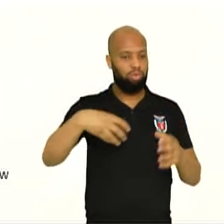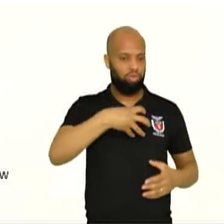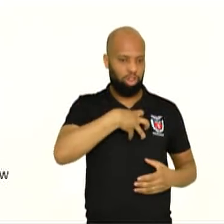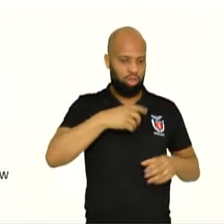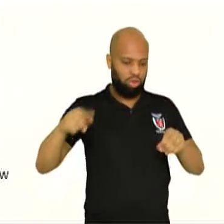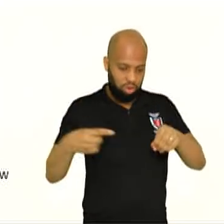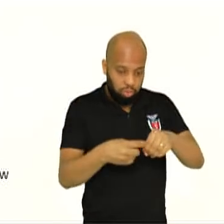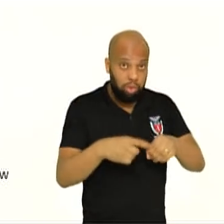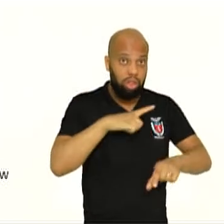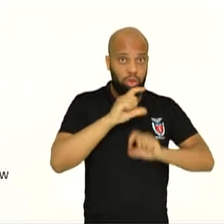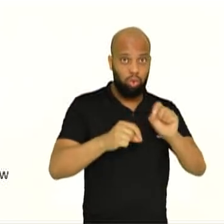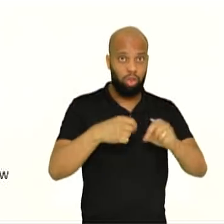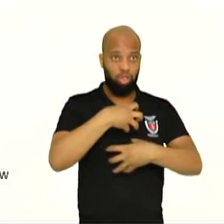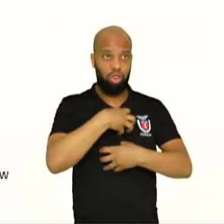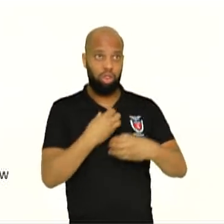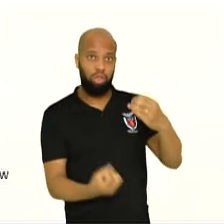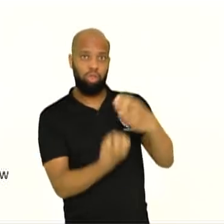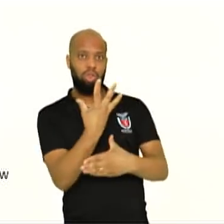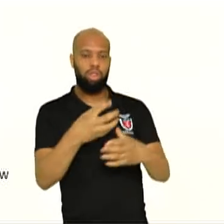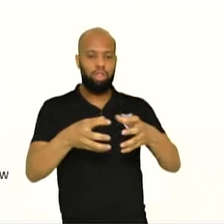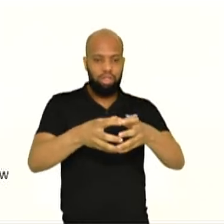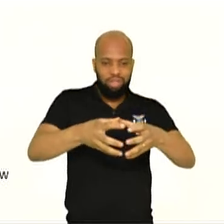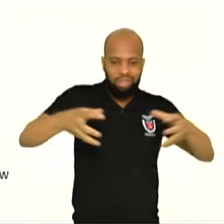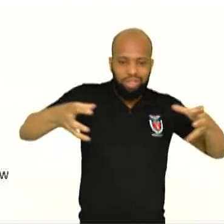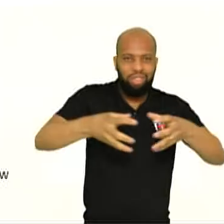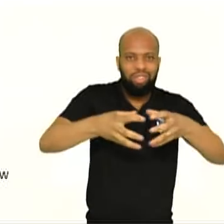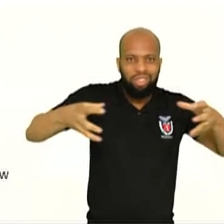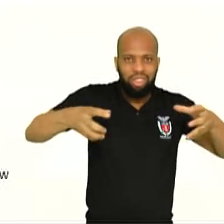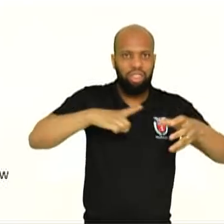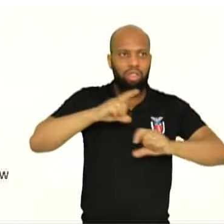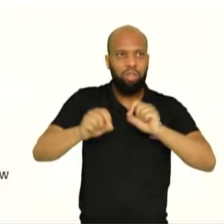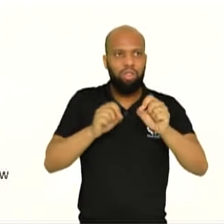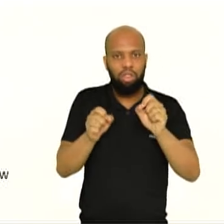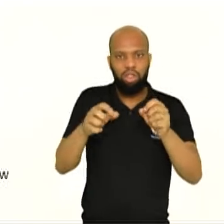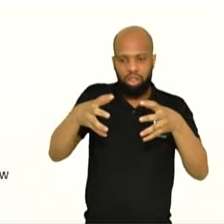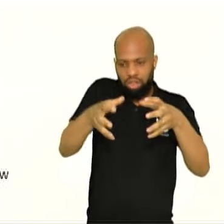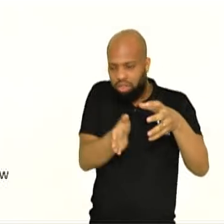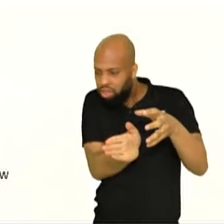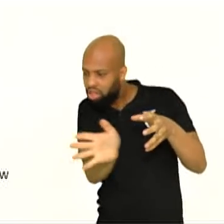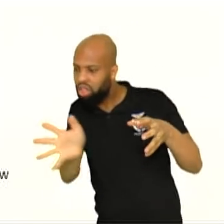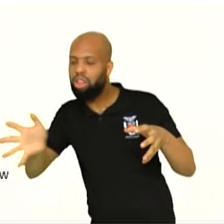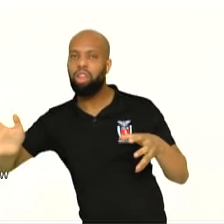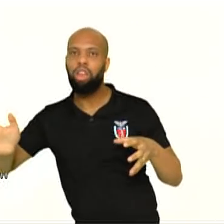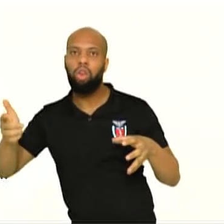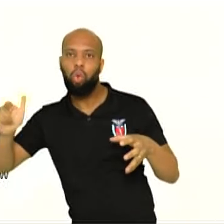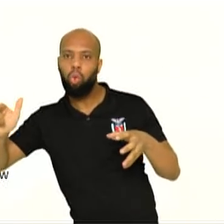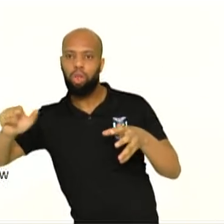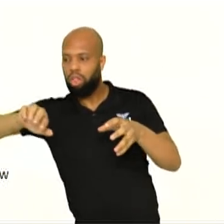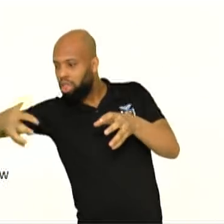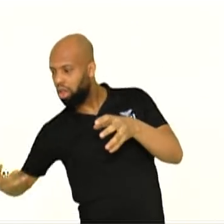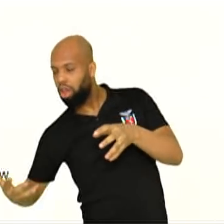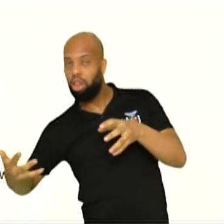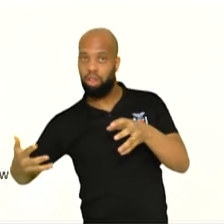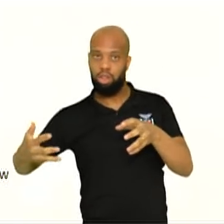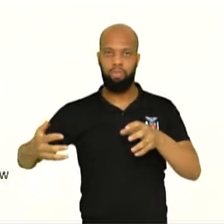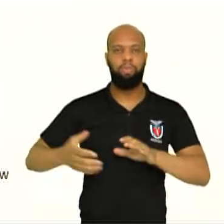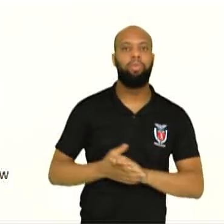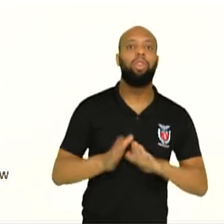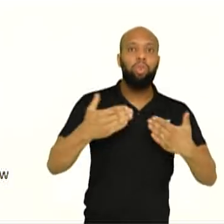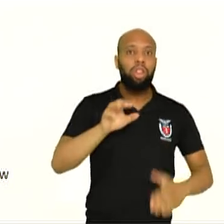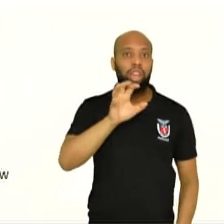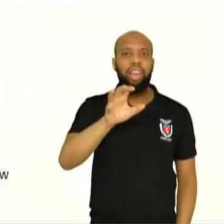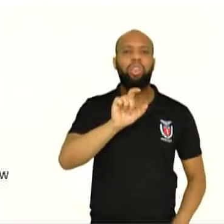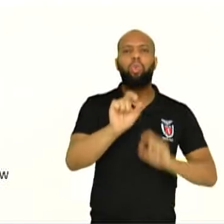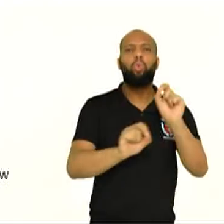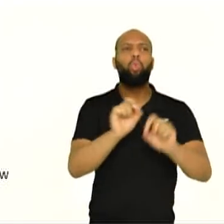reprodução, ocorre a formação de uma expansão que dá origem a outra esponja e poderá se desprender ou não. A esse